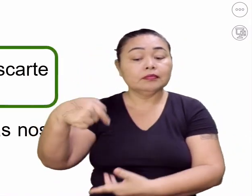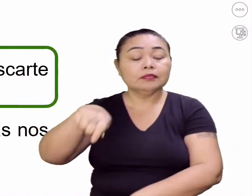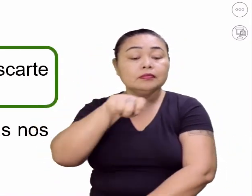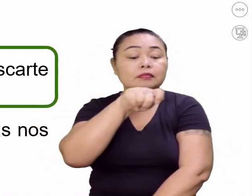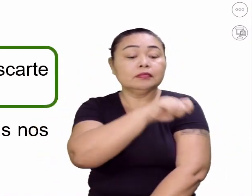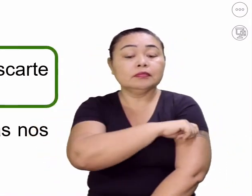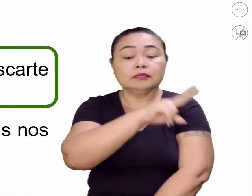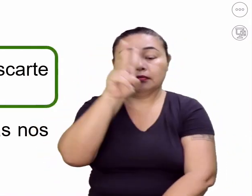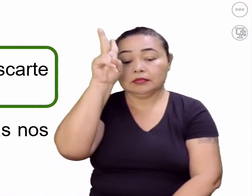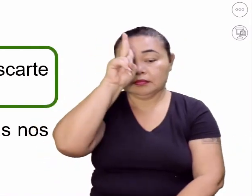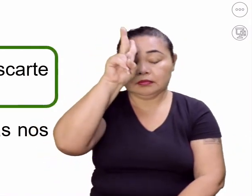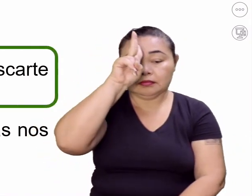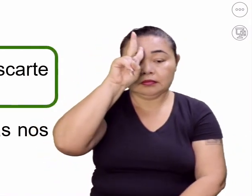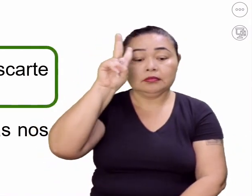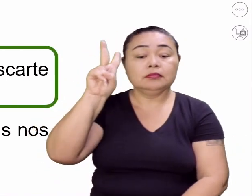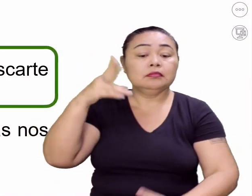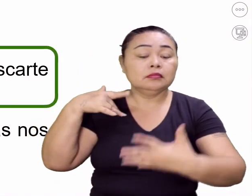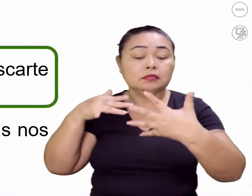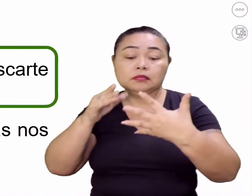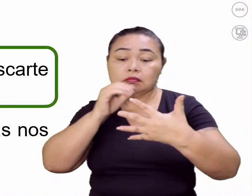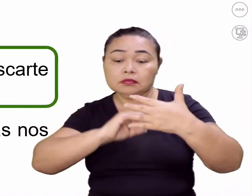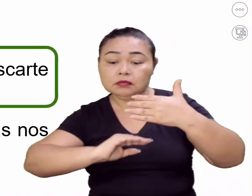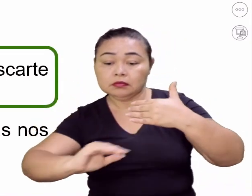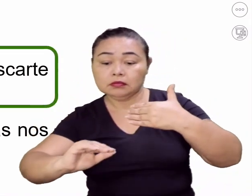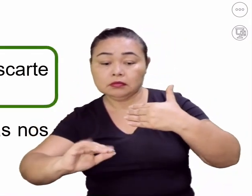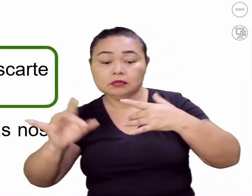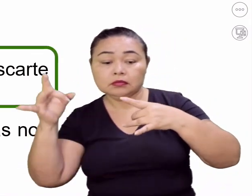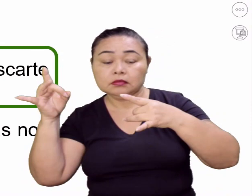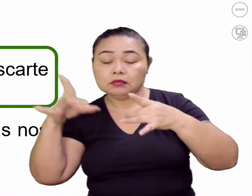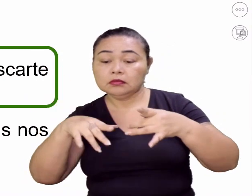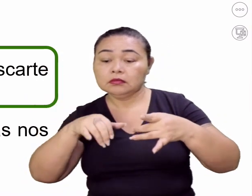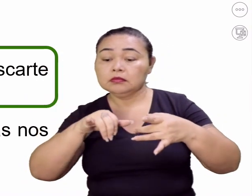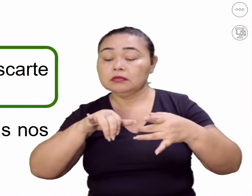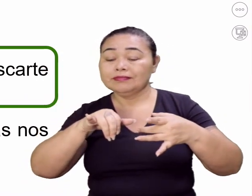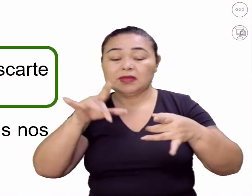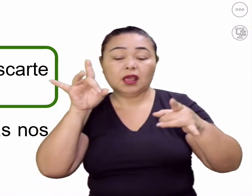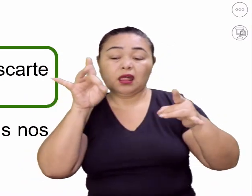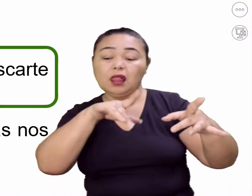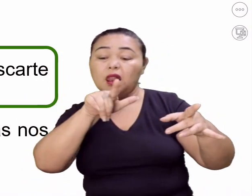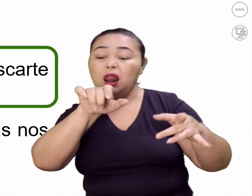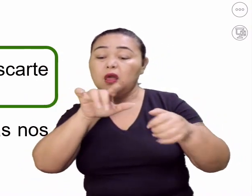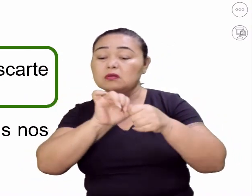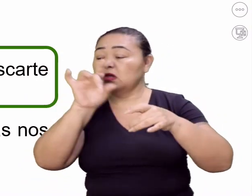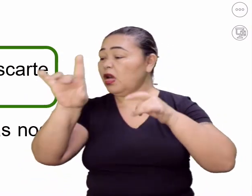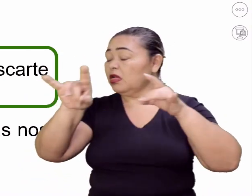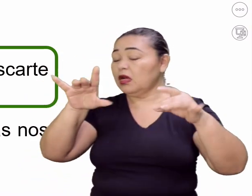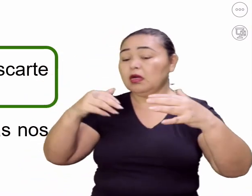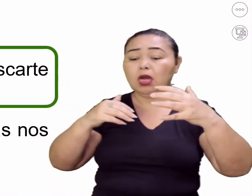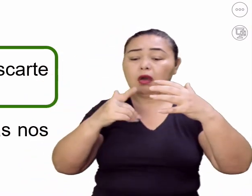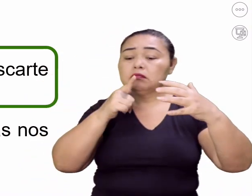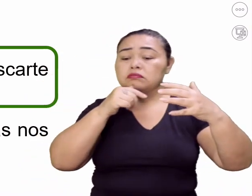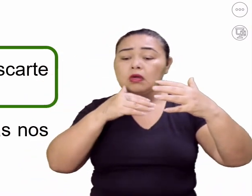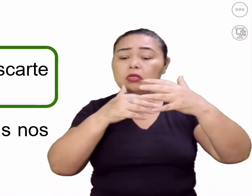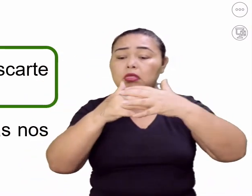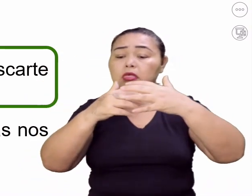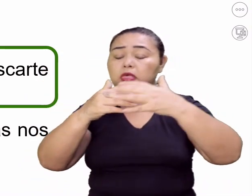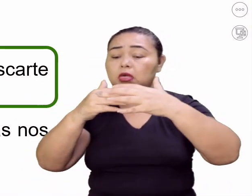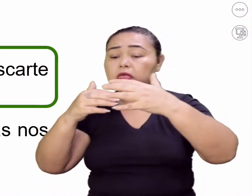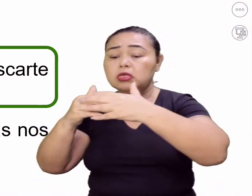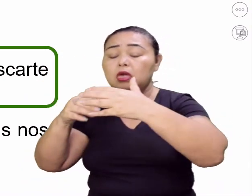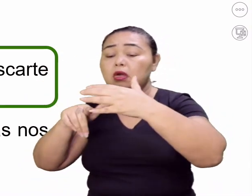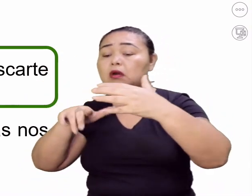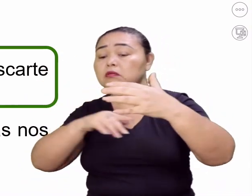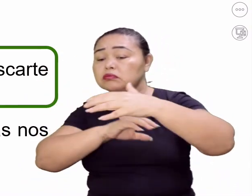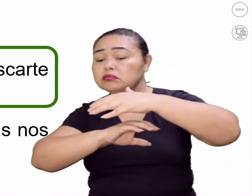vai lembrar que há interferência nos cursos d'água e o descarte irregular de lixo. Isso aqui pode ir para o